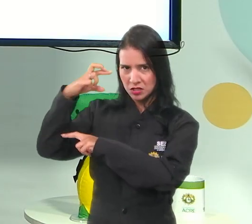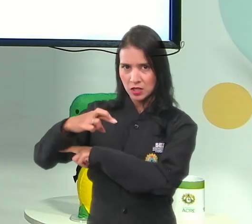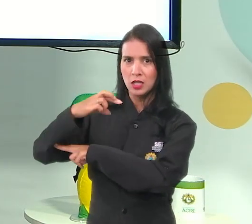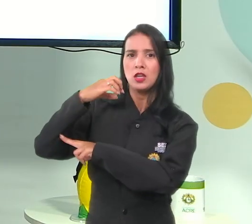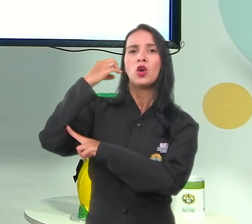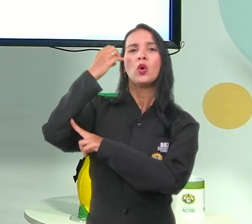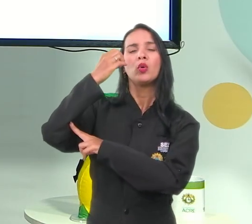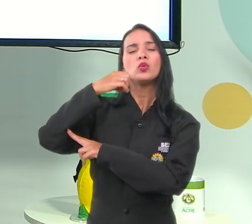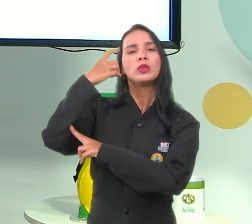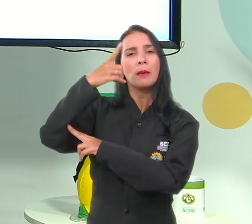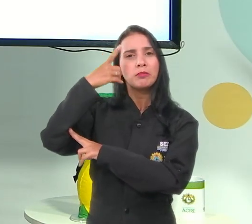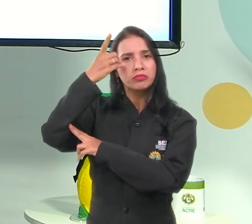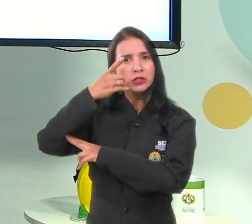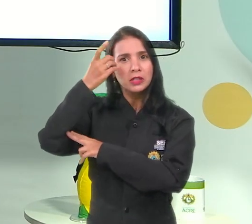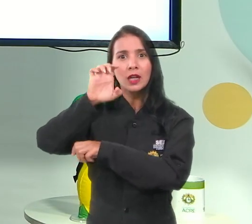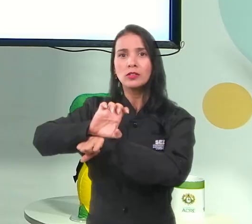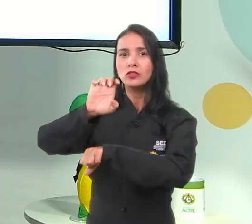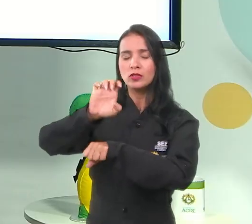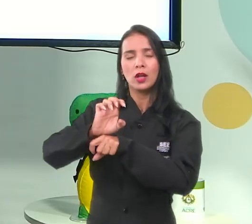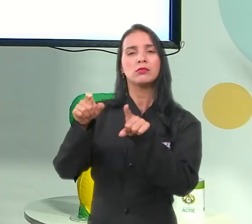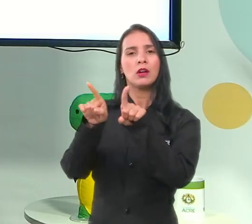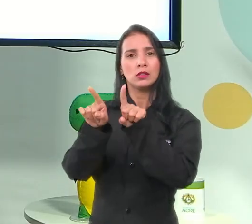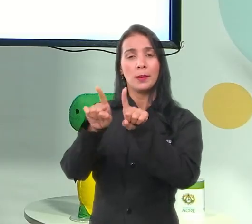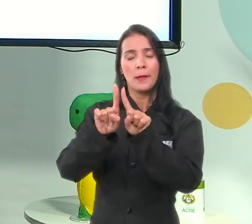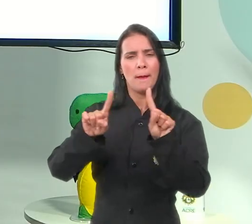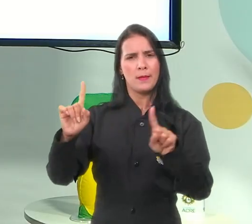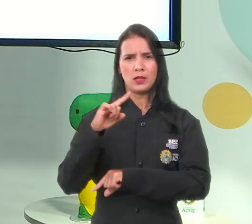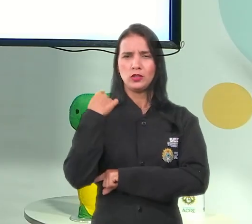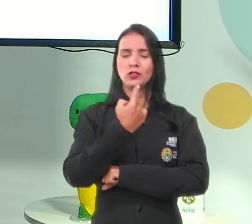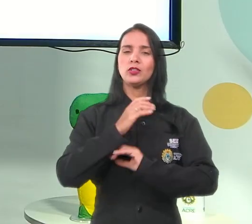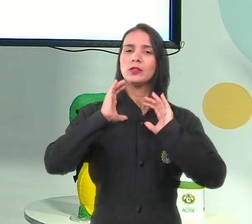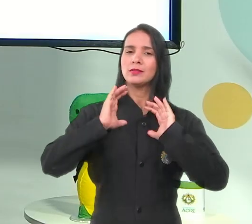fiscalizar? Sim, mas você, enquanto cidadão,